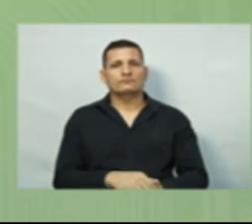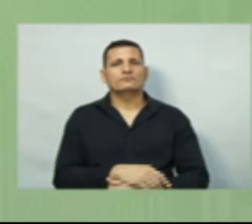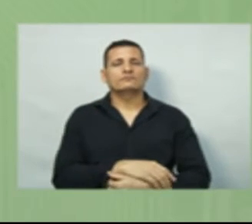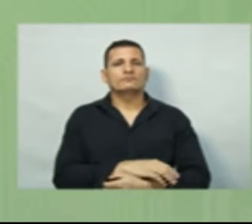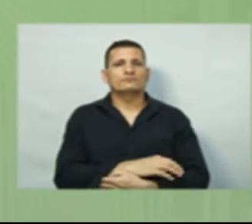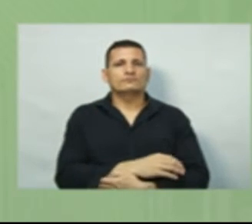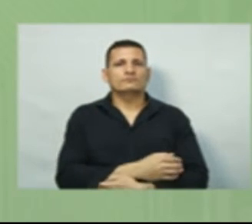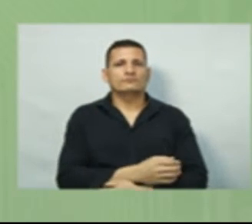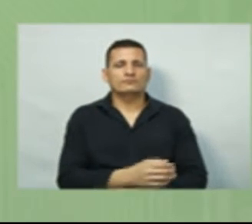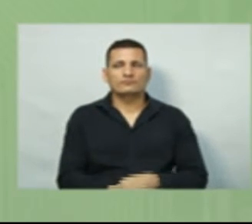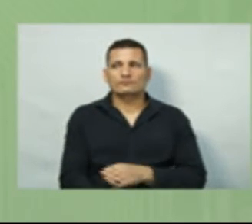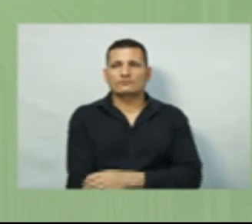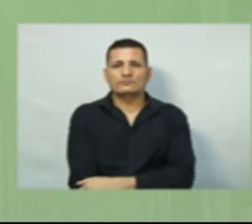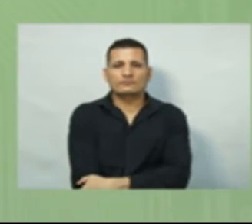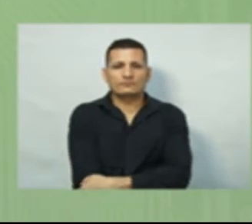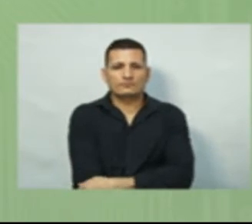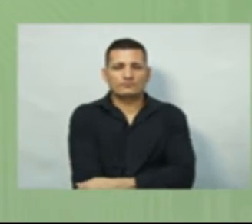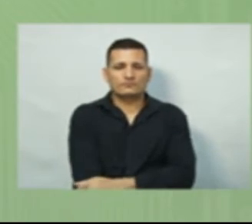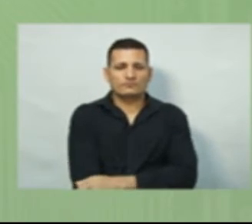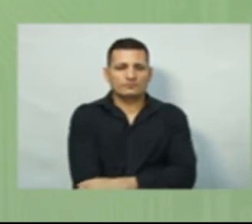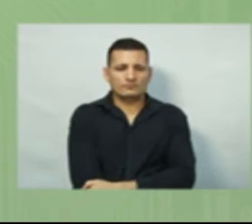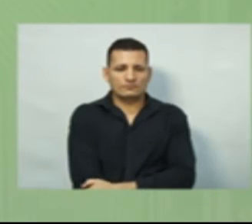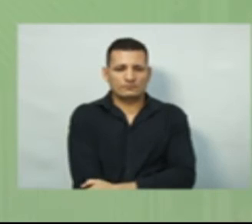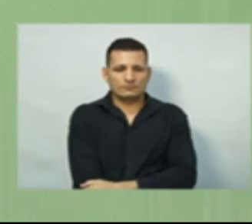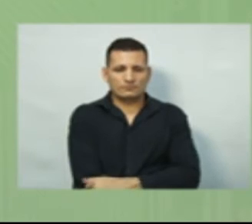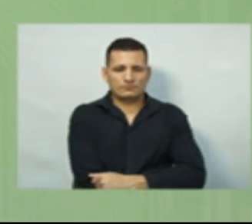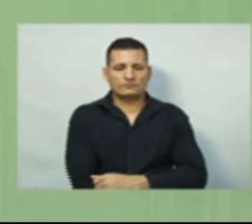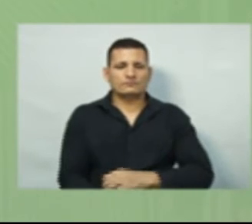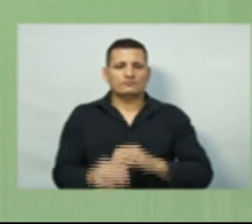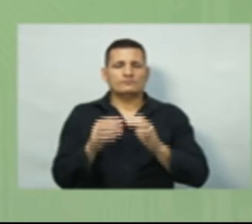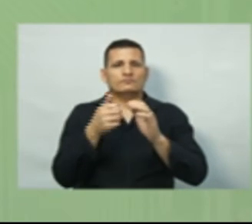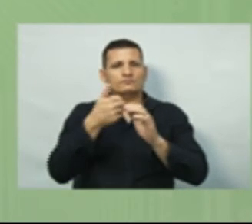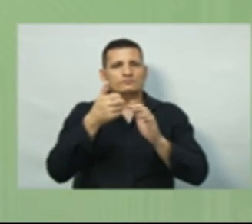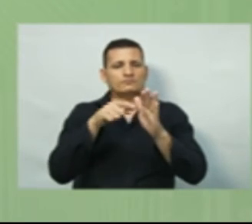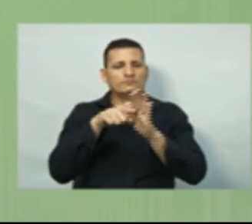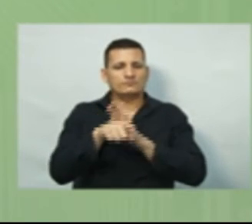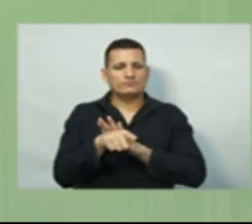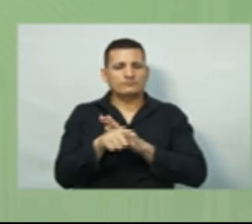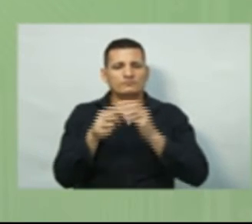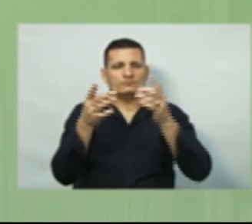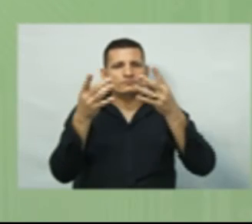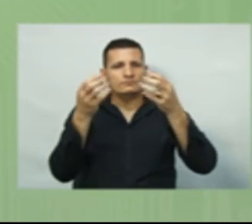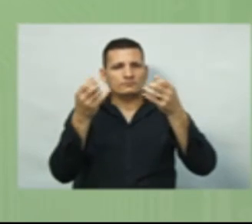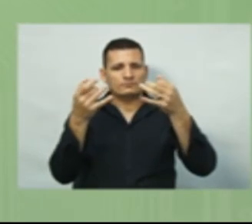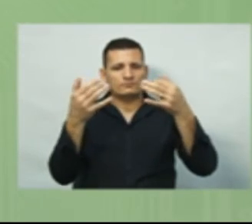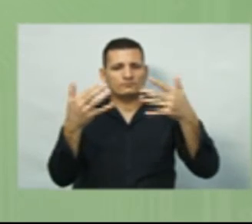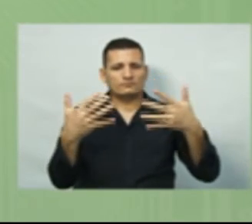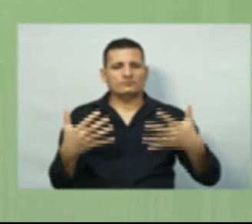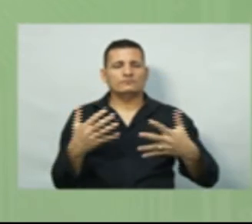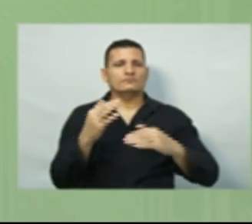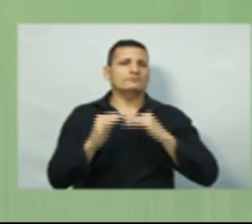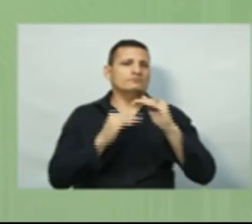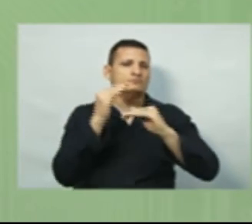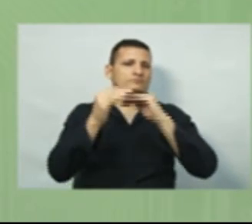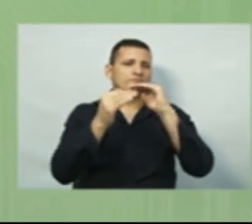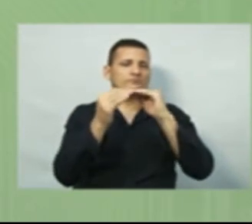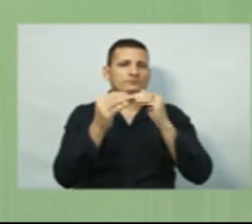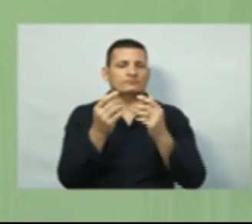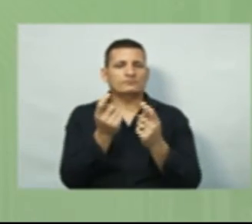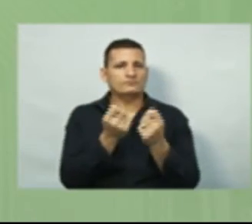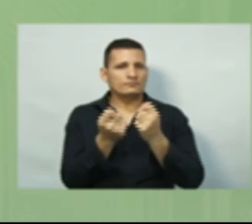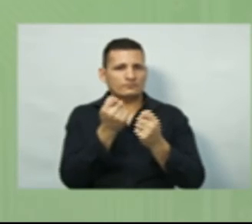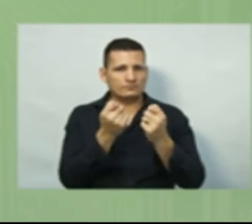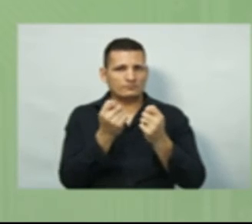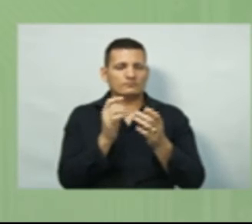Vamos então passar as perguntas? Primeiro a gente tem a primeira pergunta, descreva desenvolvimento econômico. Professora